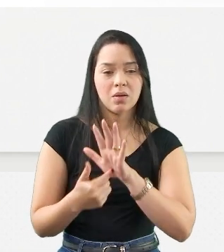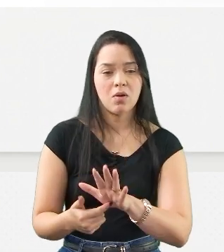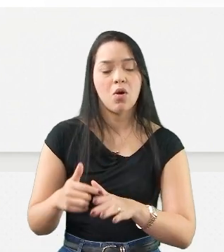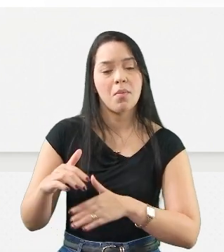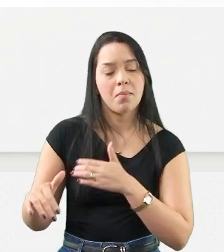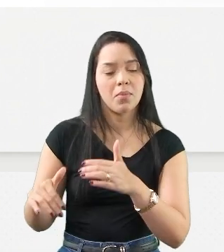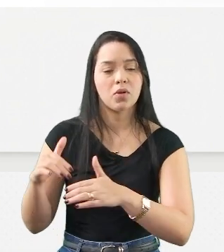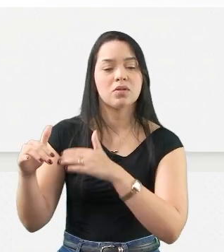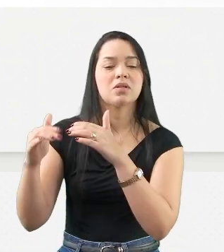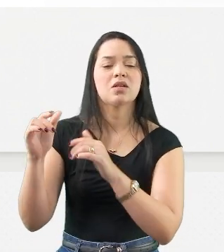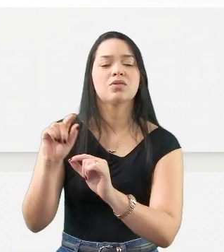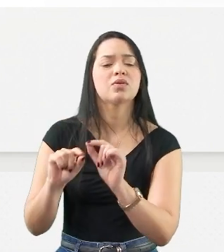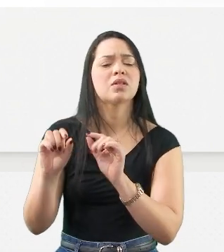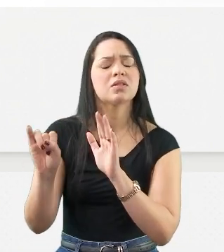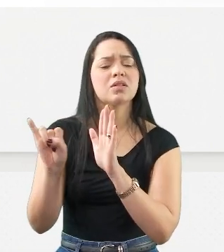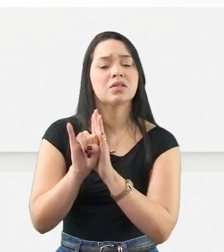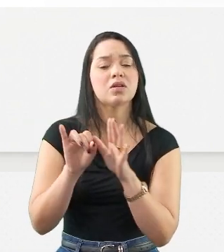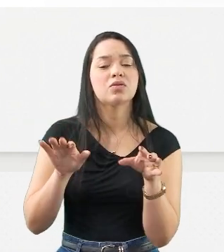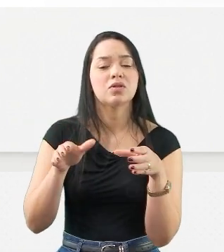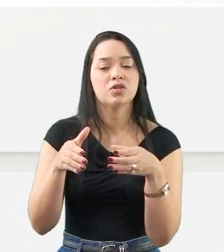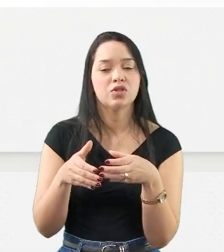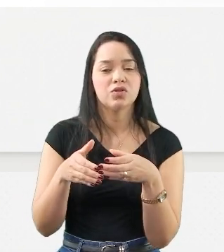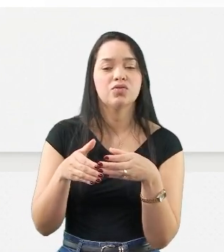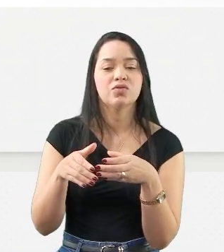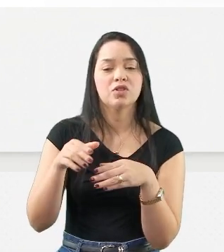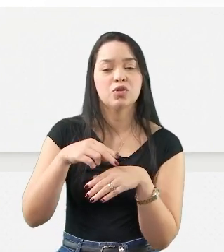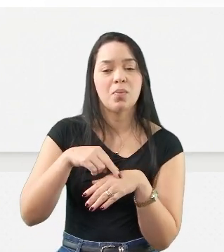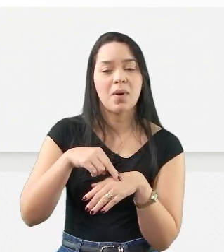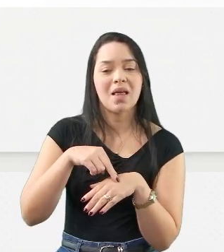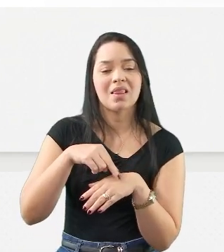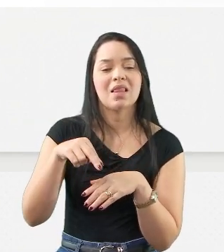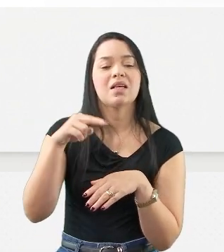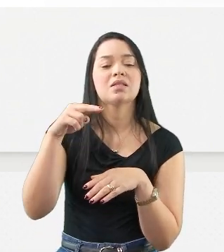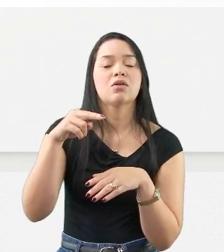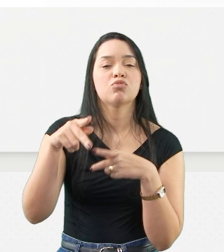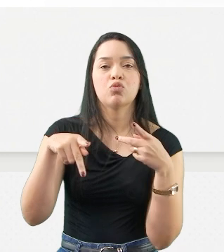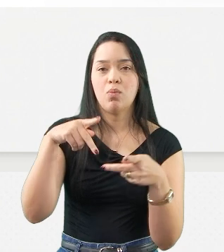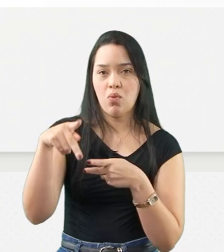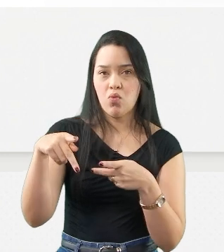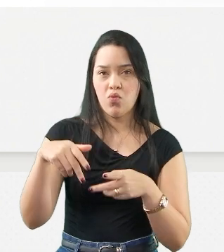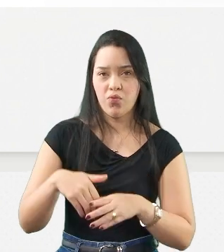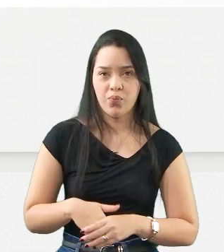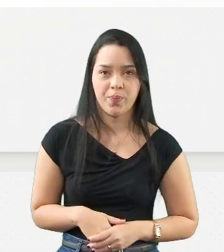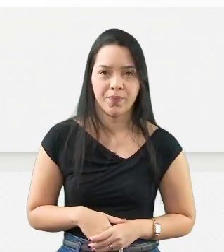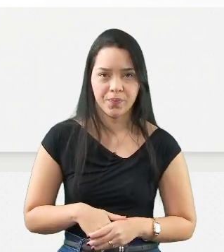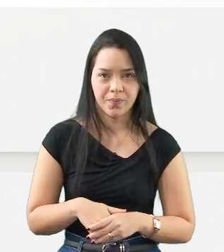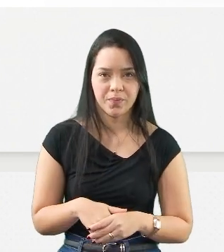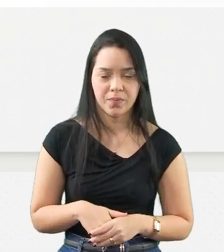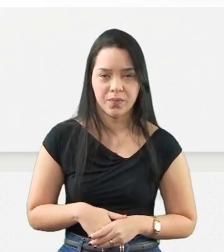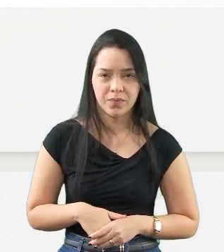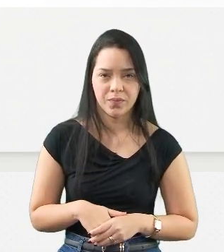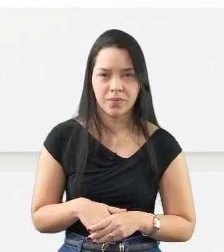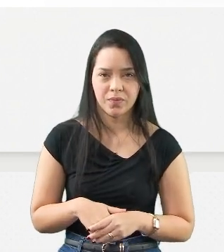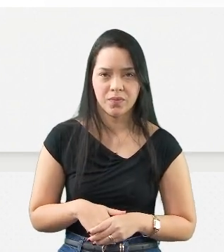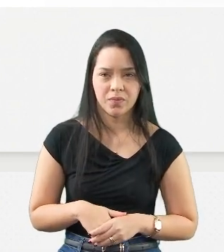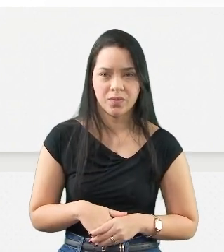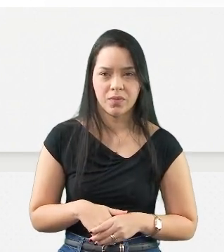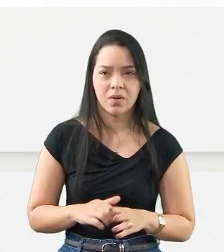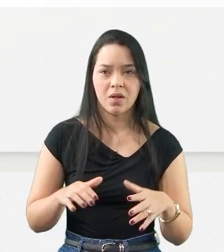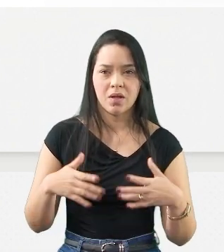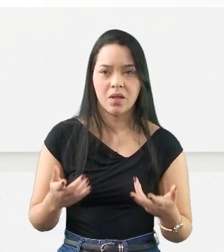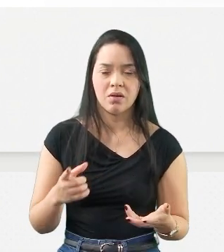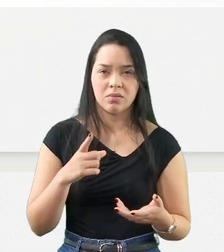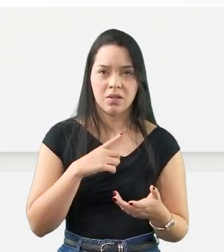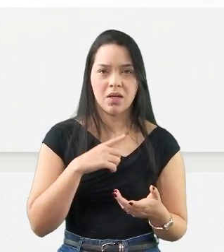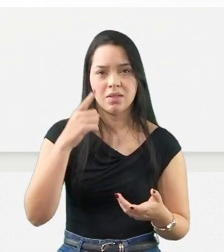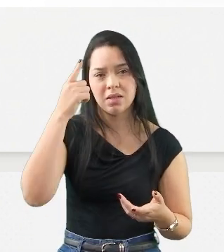literatura contribui para o processo de construção da identidade coletiva de uma nação ou de um povo. Então, a gente tem essa